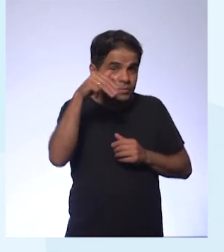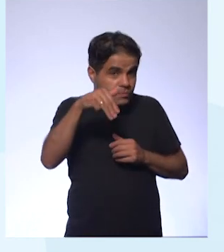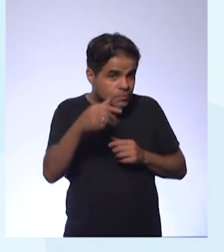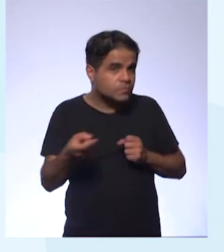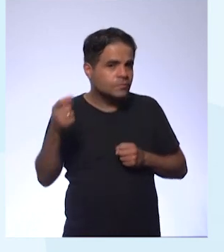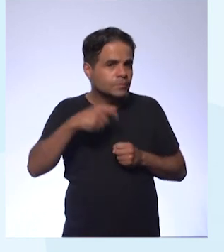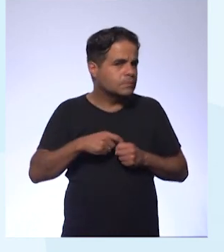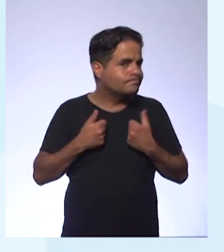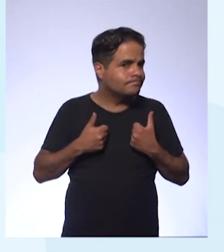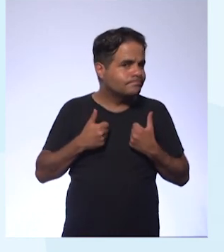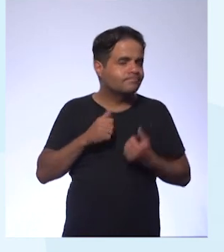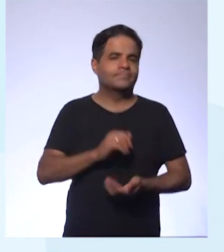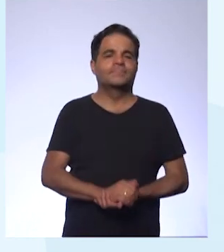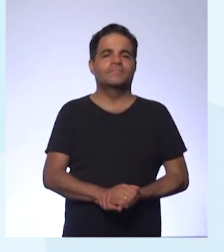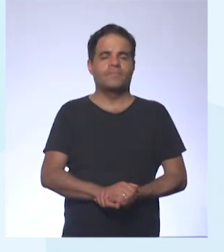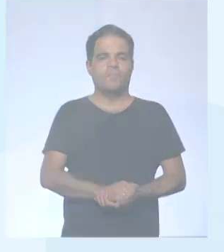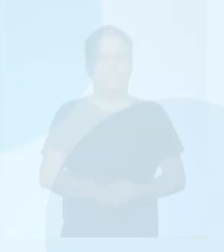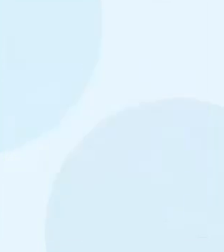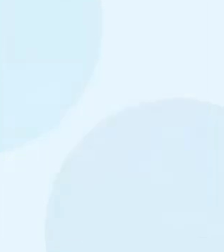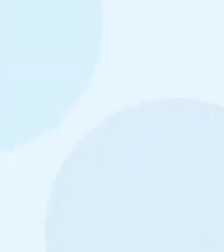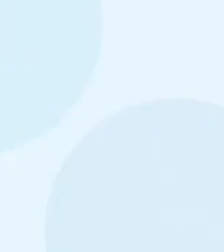gente volta.